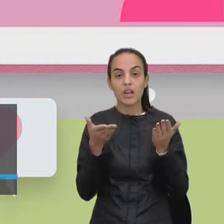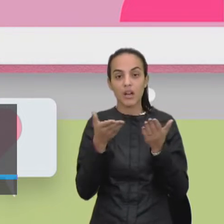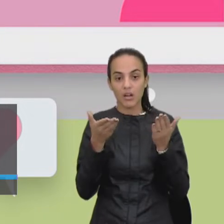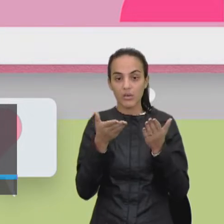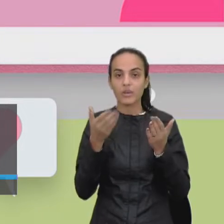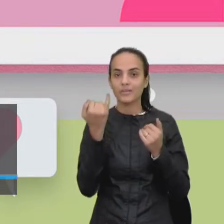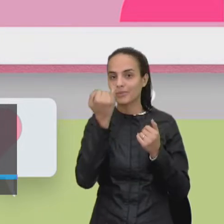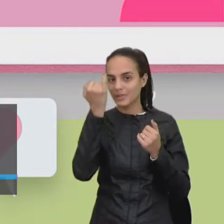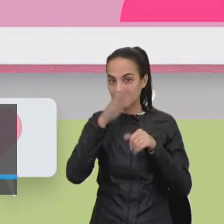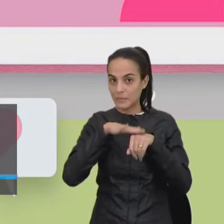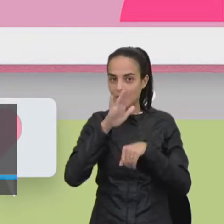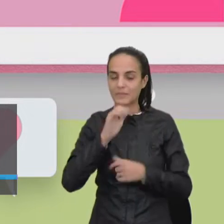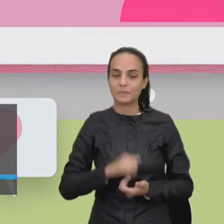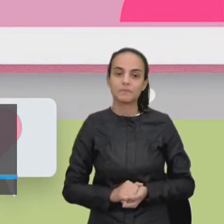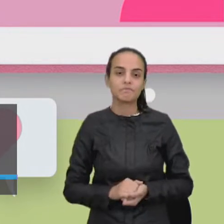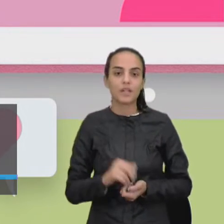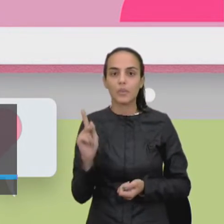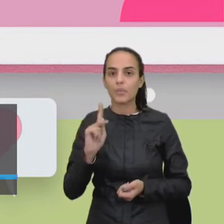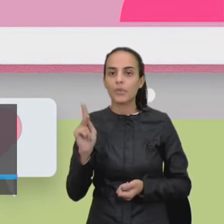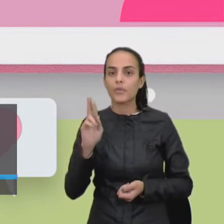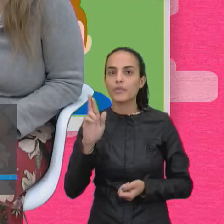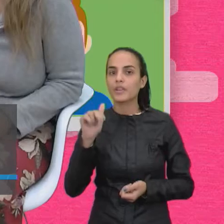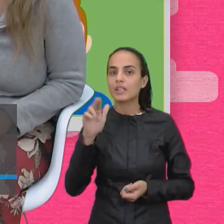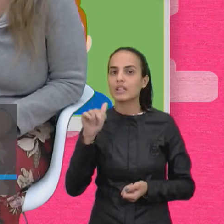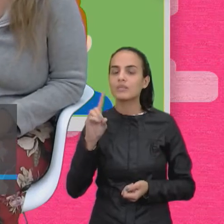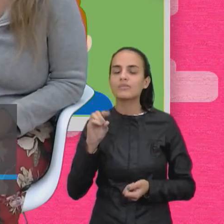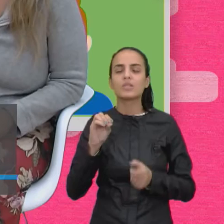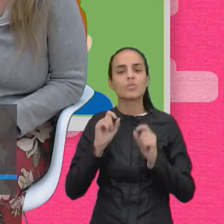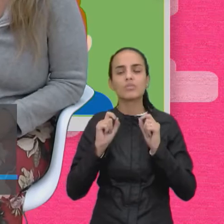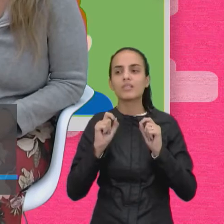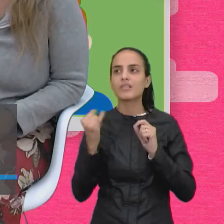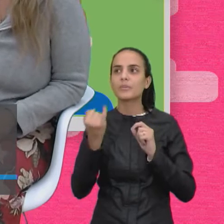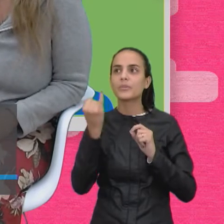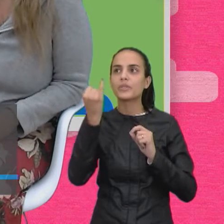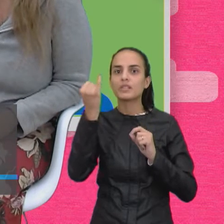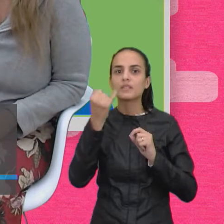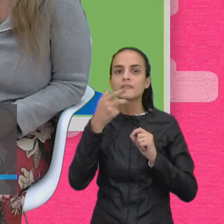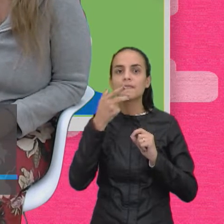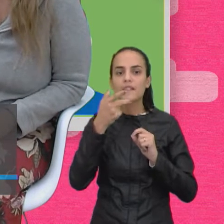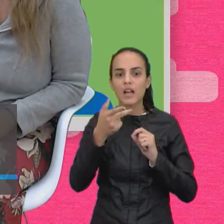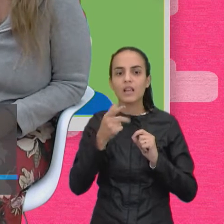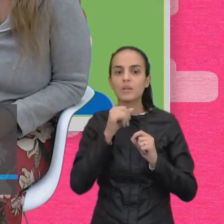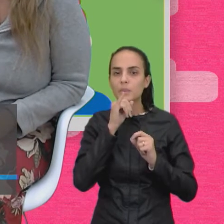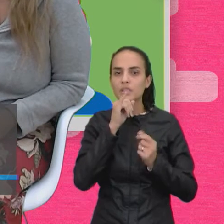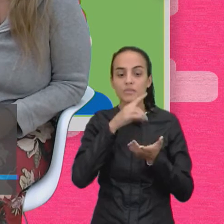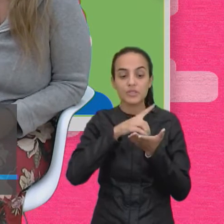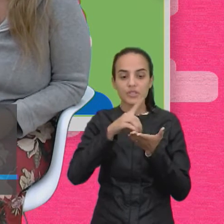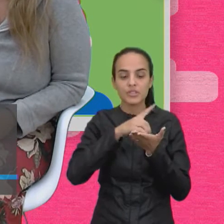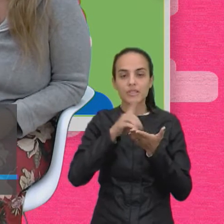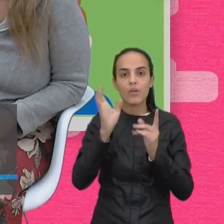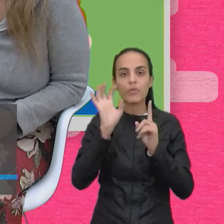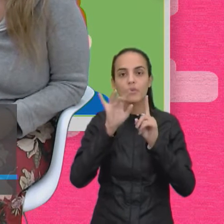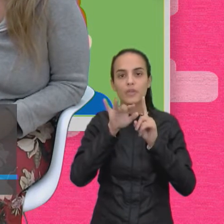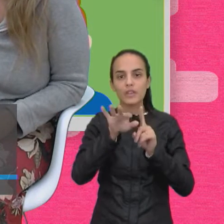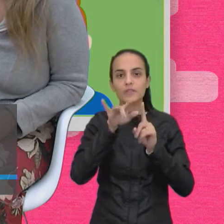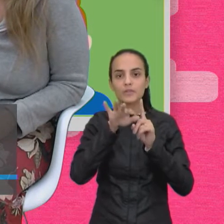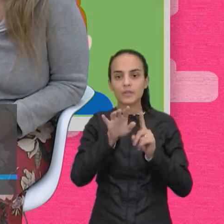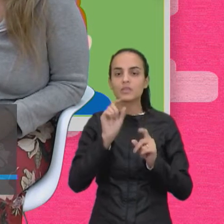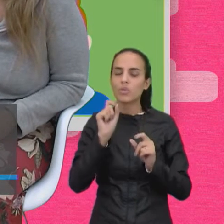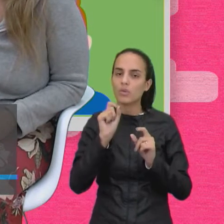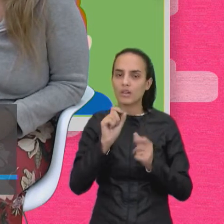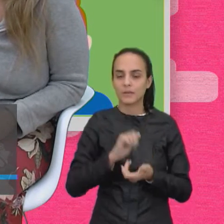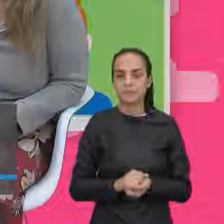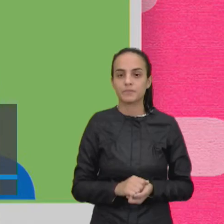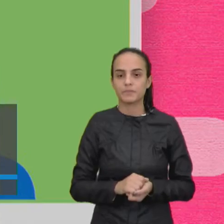a relevância. Prof. Fernanda, o que seria relevante para você quando fala de um digital influencer?